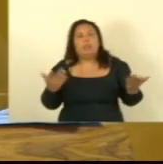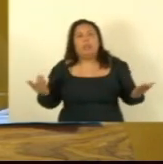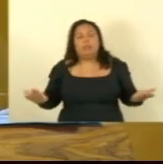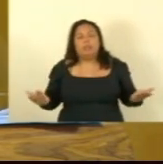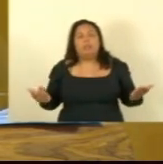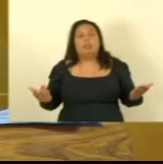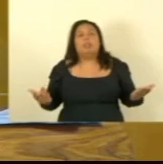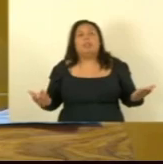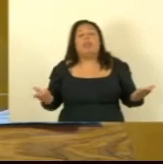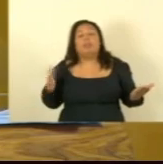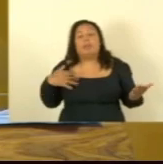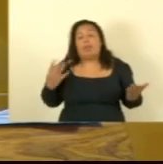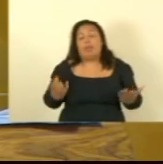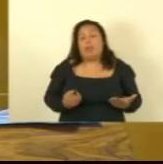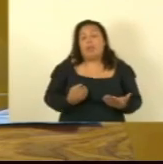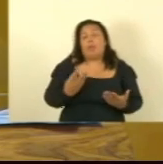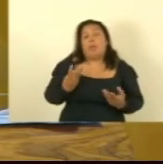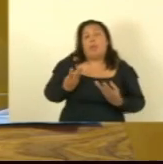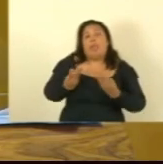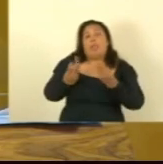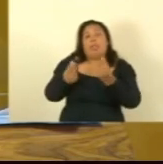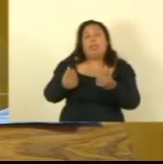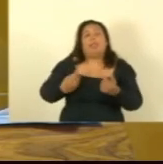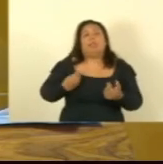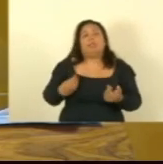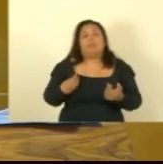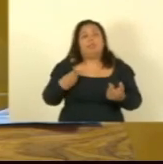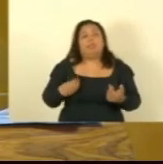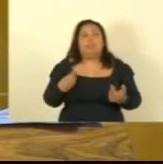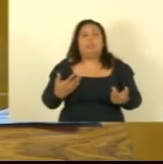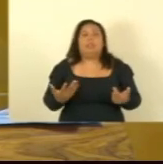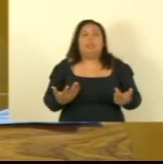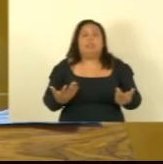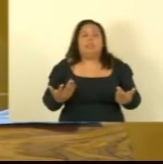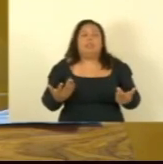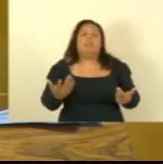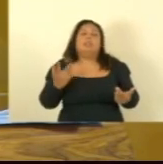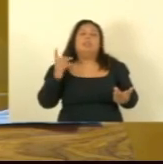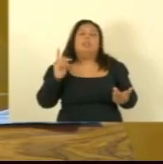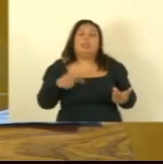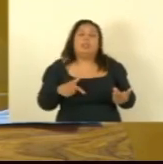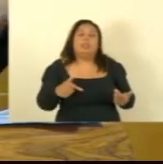para que a qualidade de vida destes jovens,